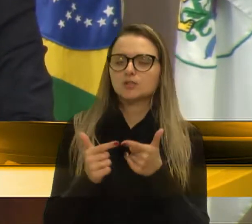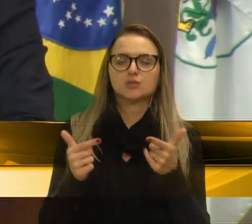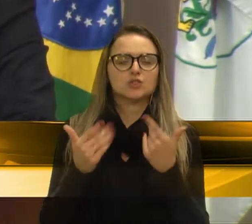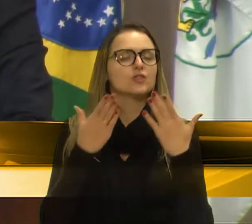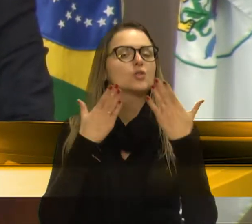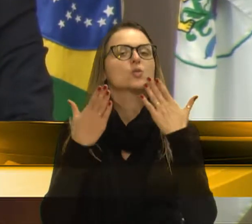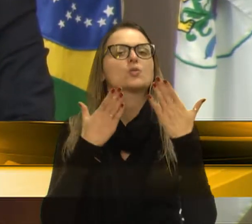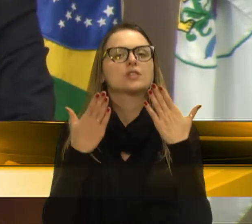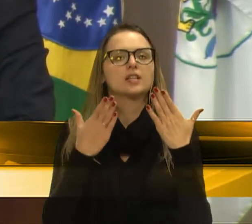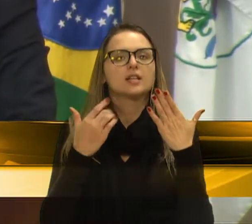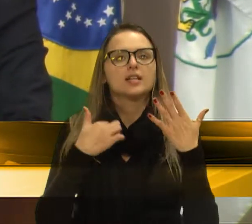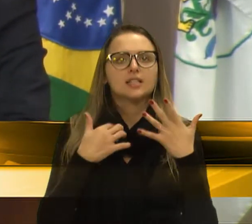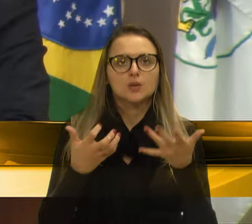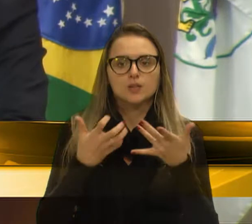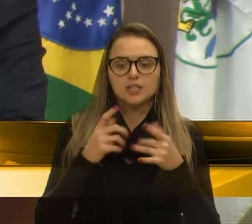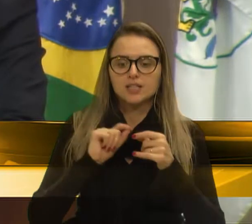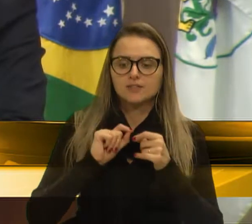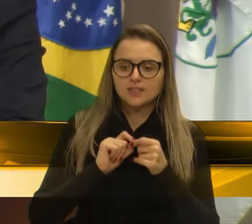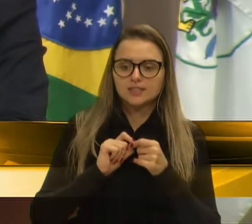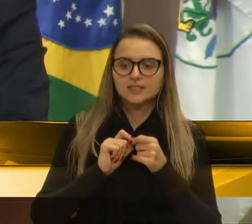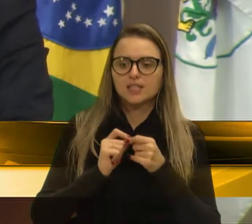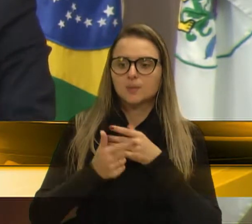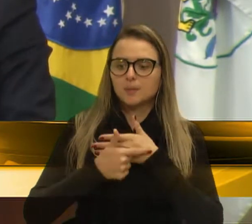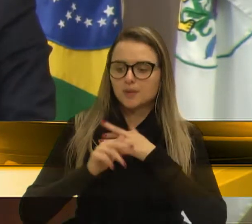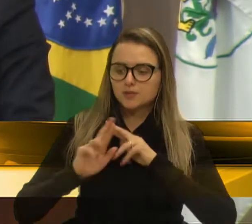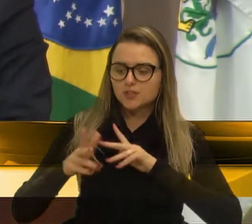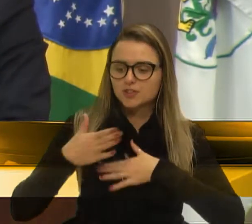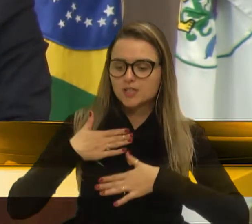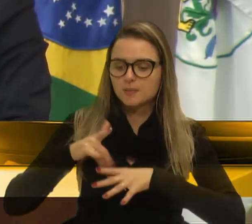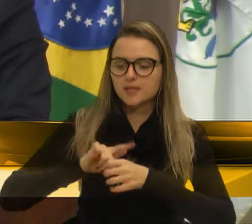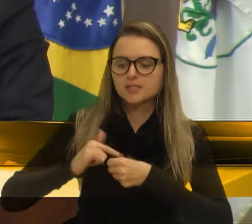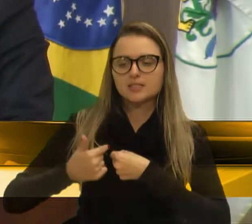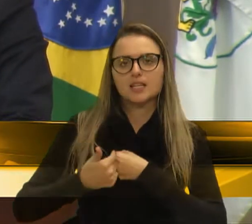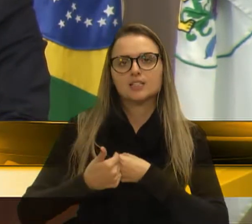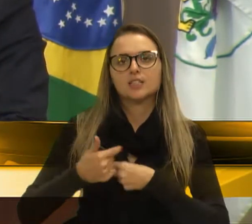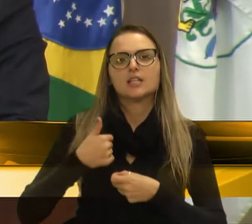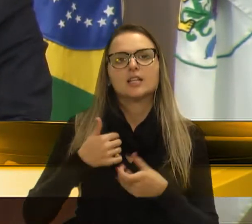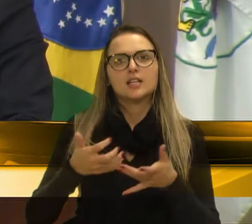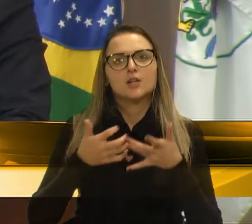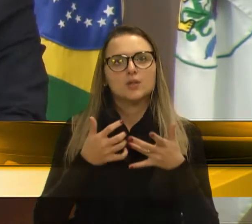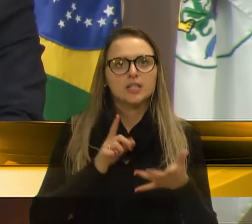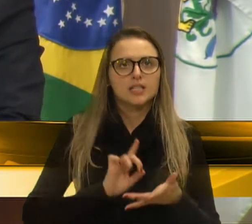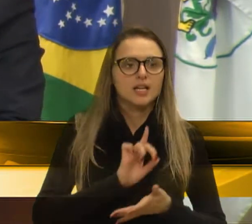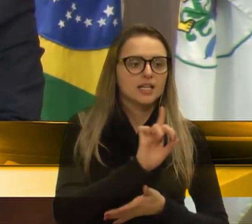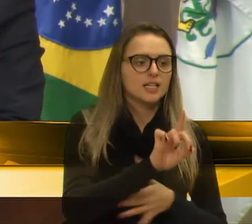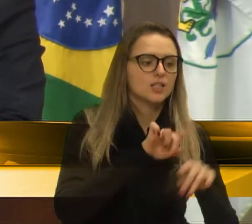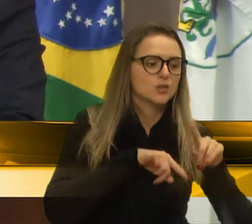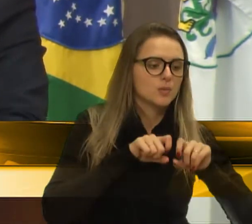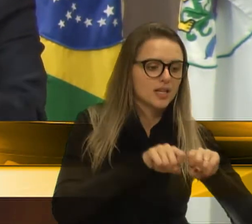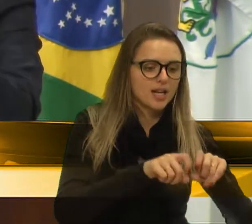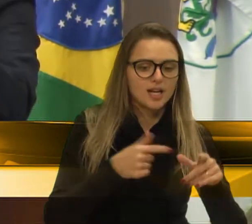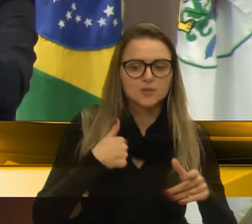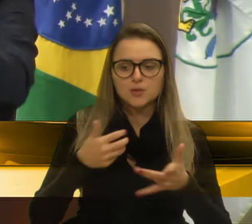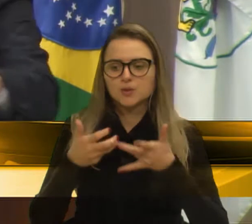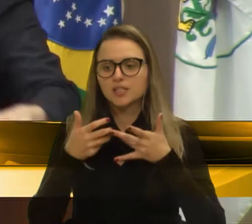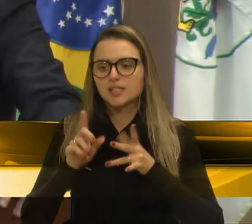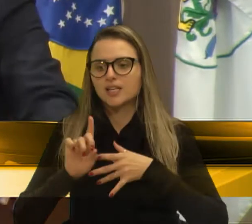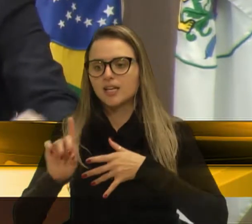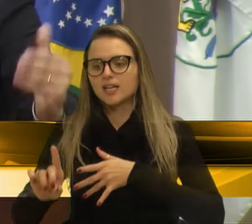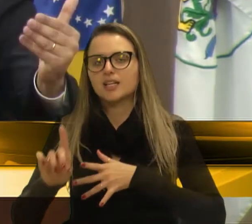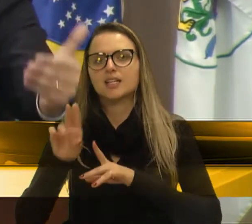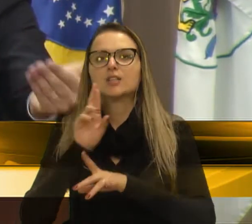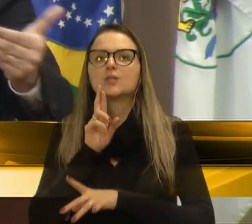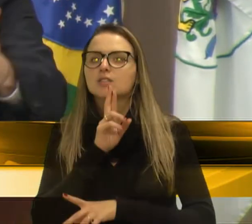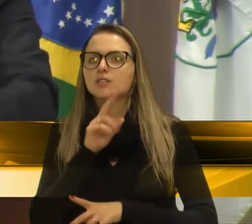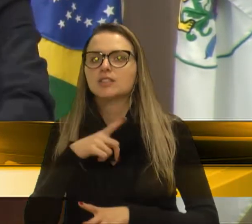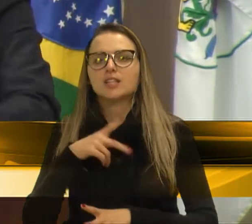determinado momento que eu queria fazer diferença na minha cidade, que eu queria correr o risco de andar pelo supermercado, pelo restaurante, e receber o reconhecimento